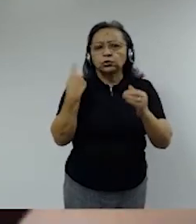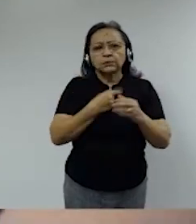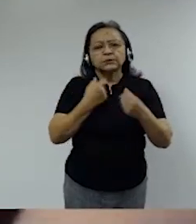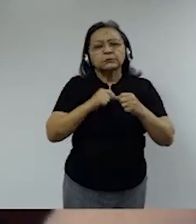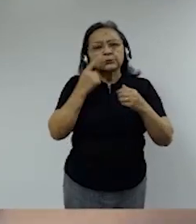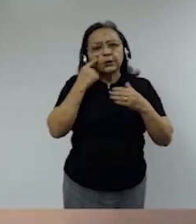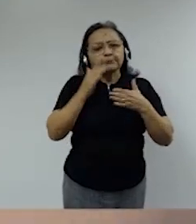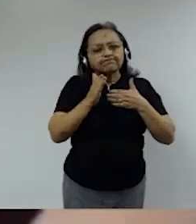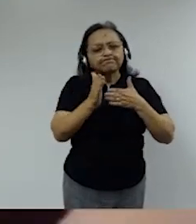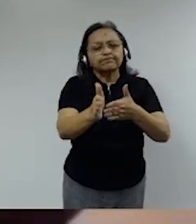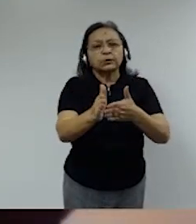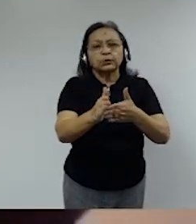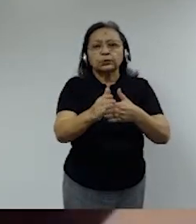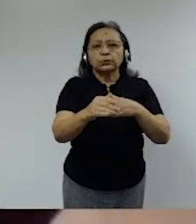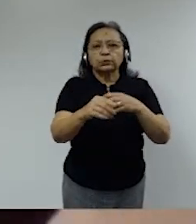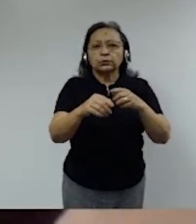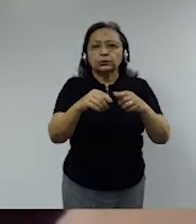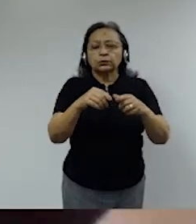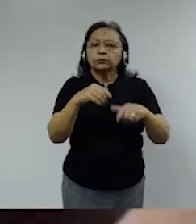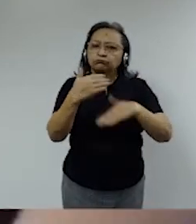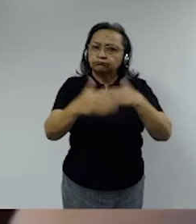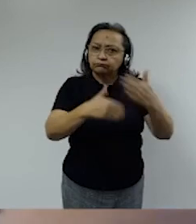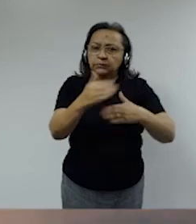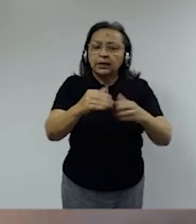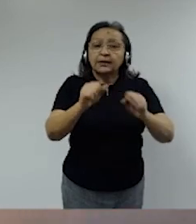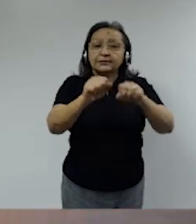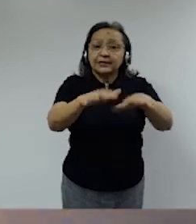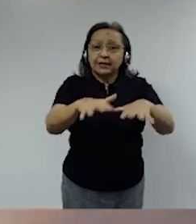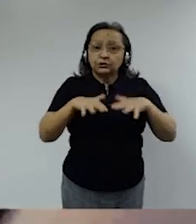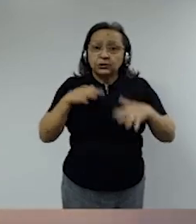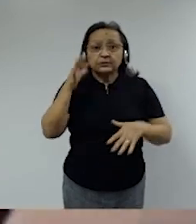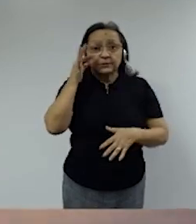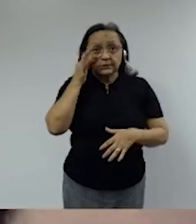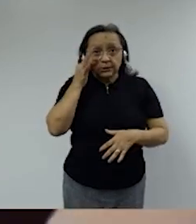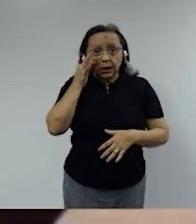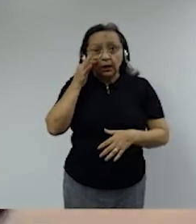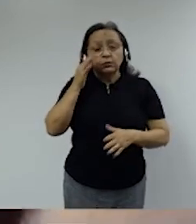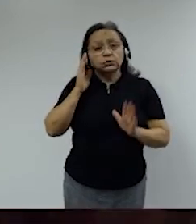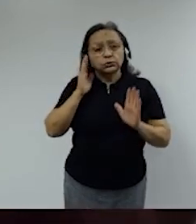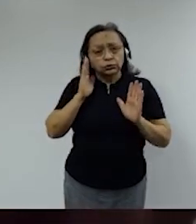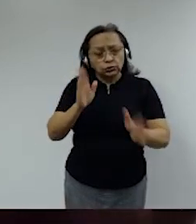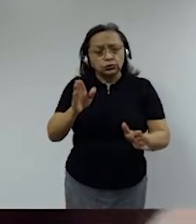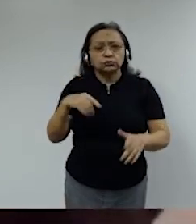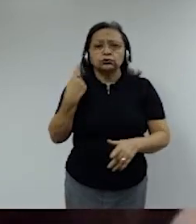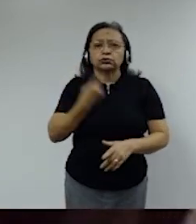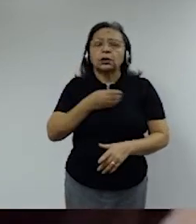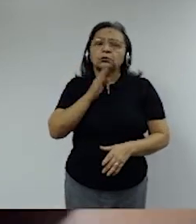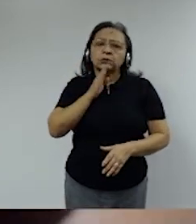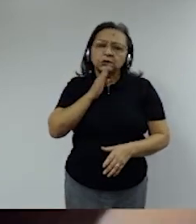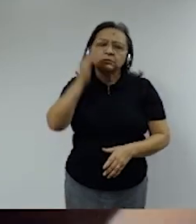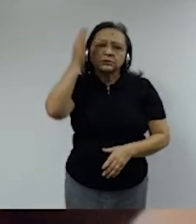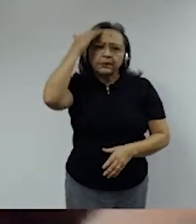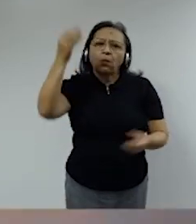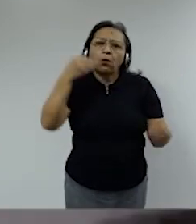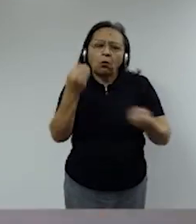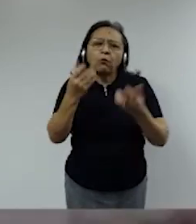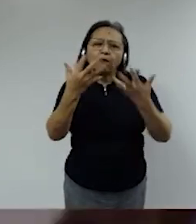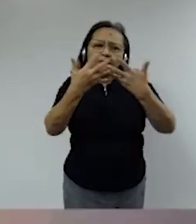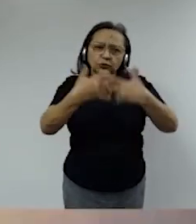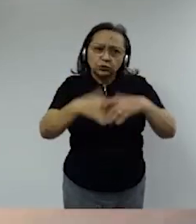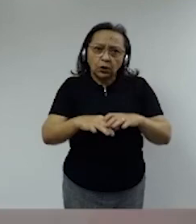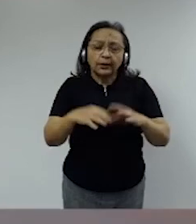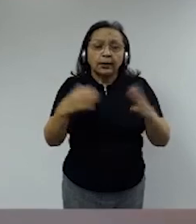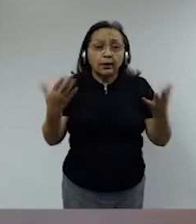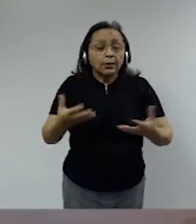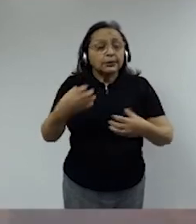audiências de custódia presenciais, e acho que já conhecemos protocolos que podem ser aplicados. Então, acho que agora é uma maneira